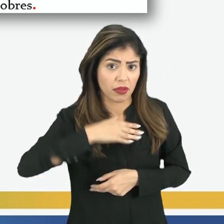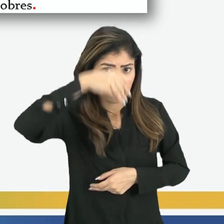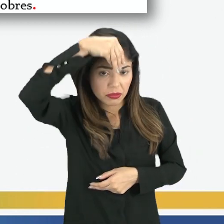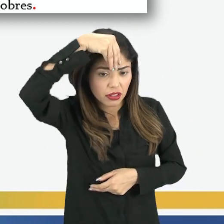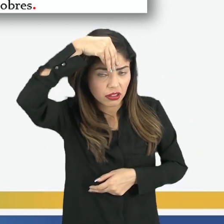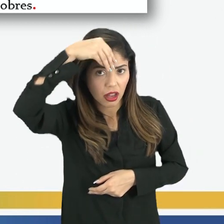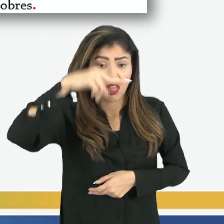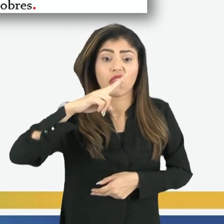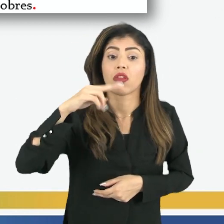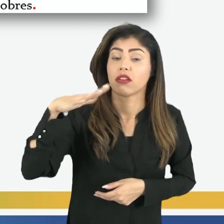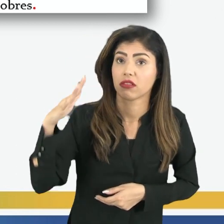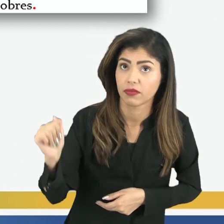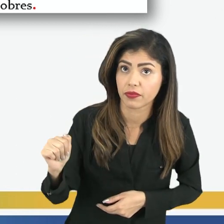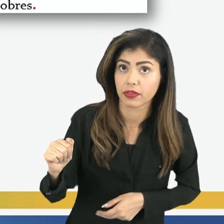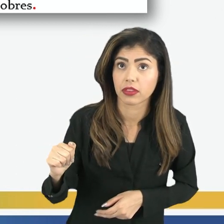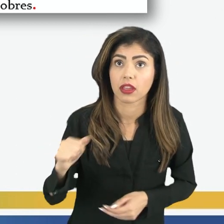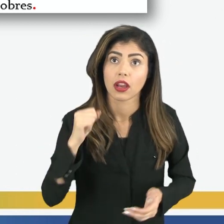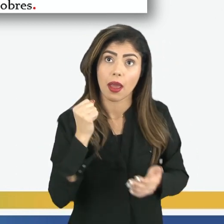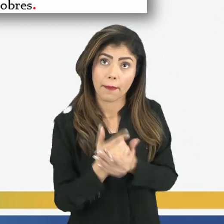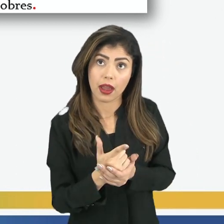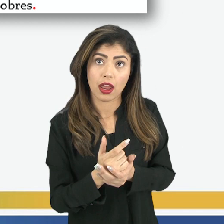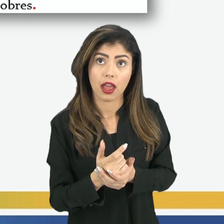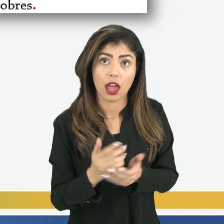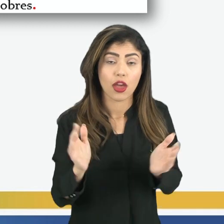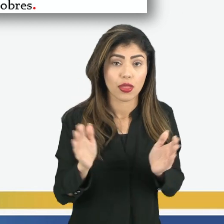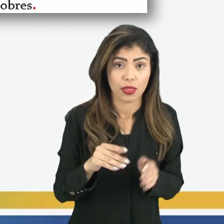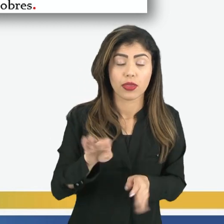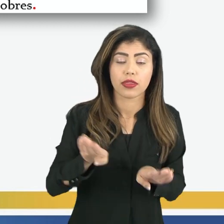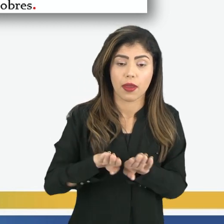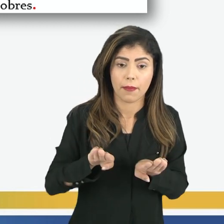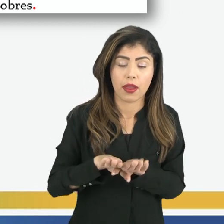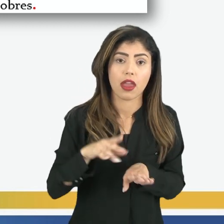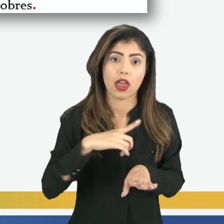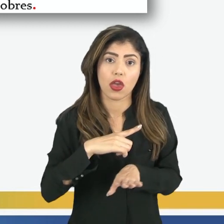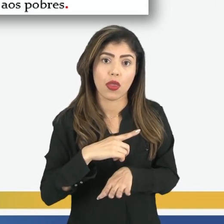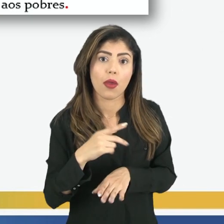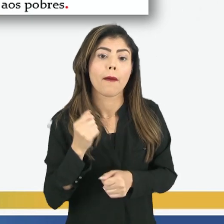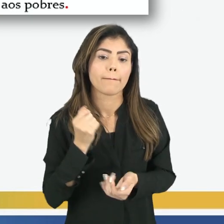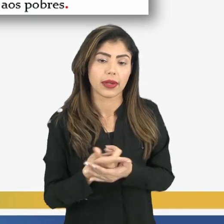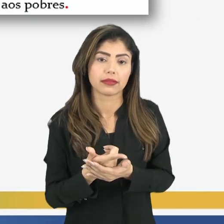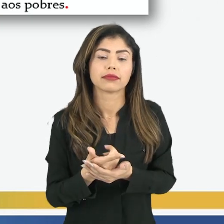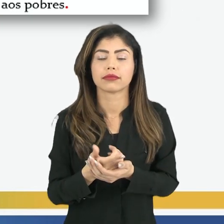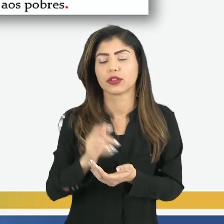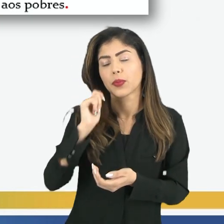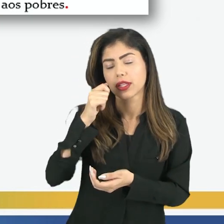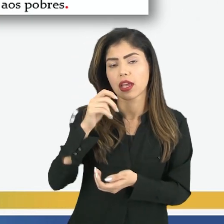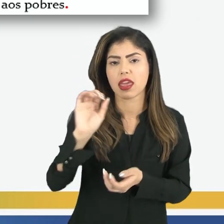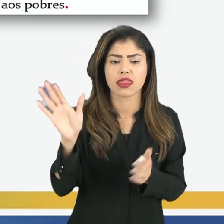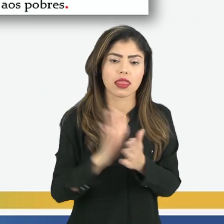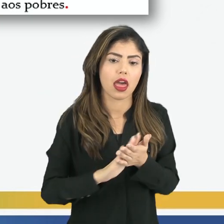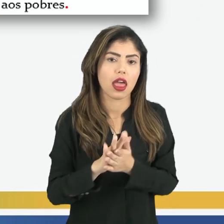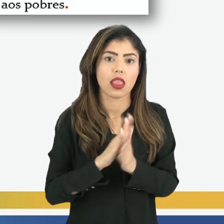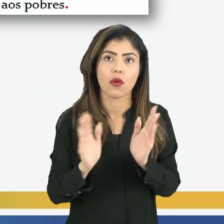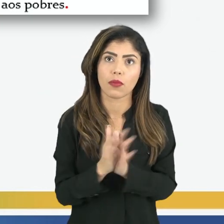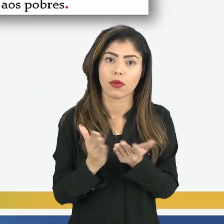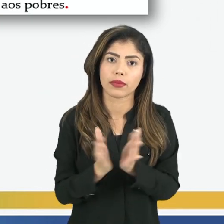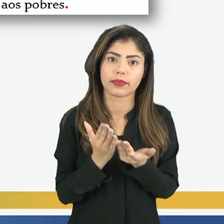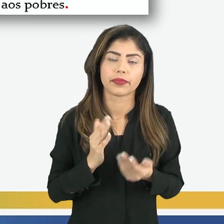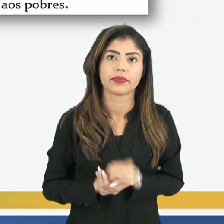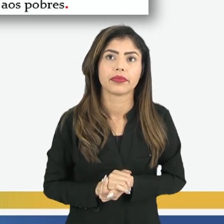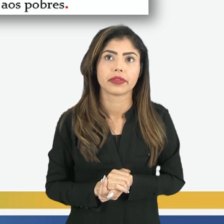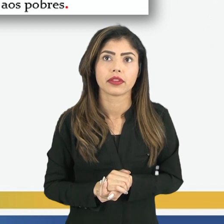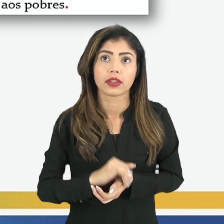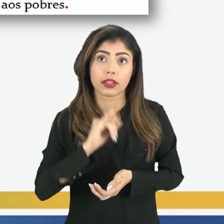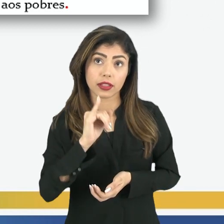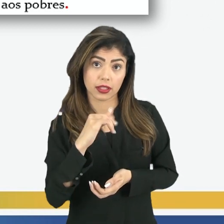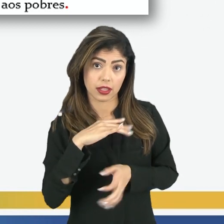sobrinho? Jamais. Será paga a conta do padeiro, nada dou aos pobres. E agora, se a herança ficasse para os pobres, olha como é